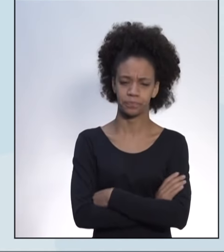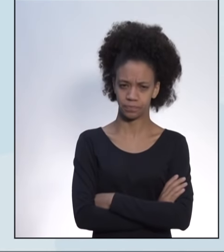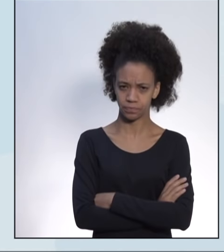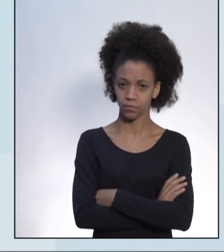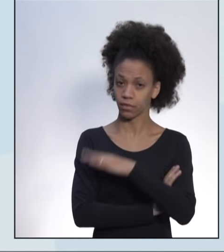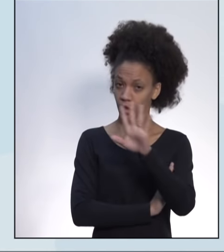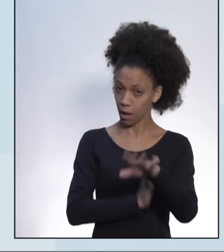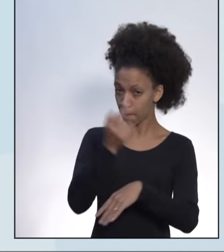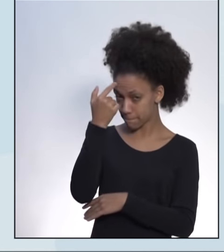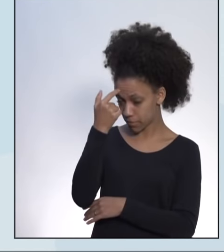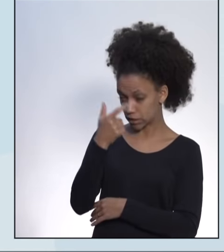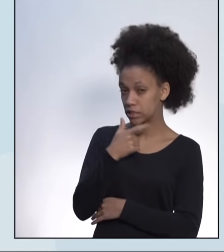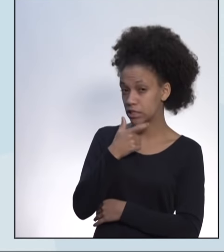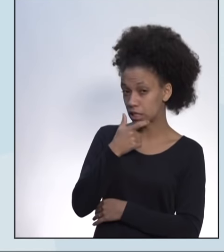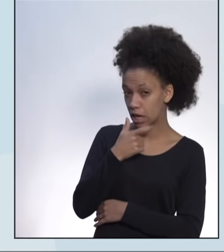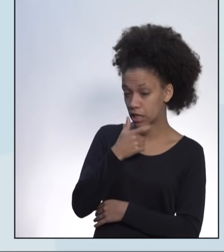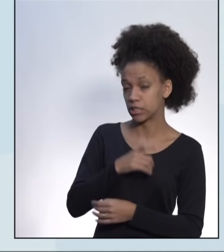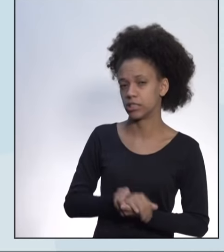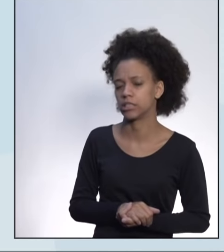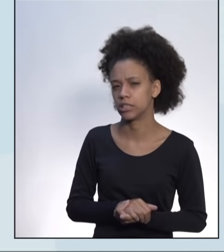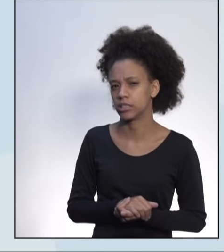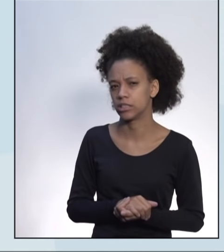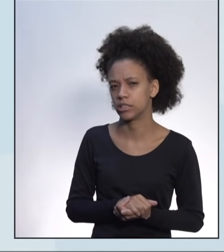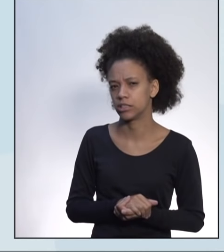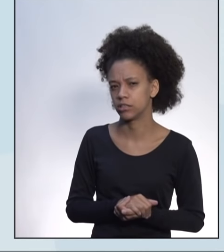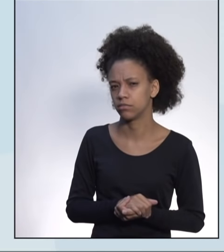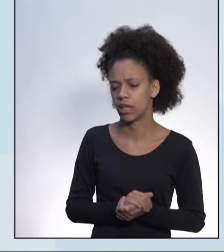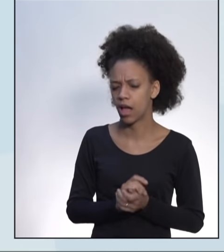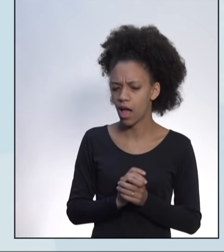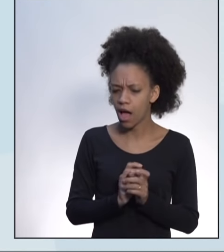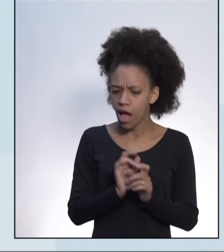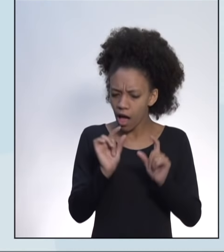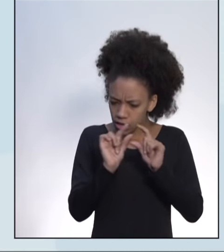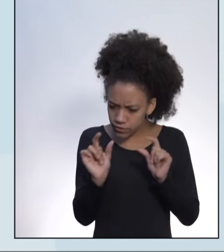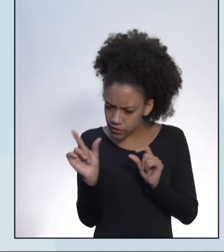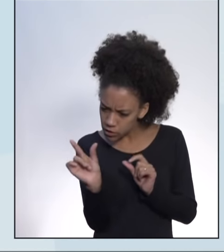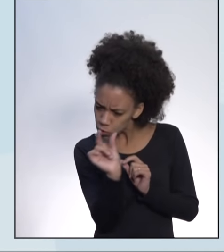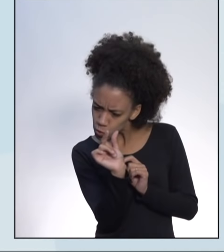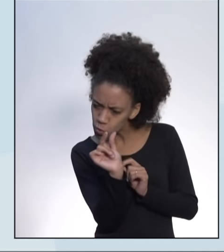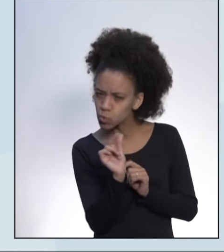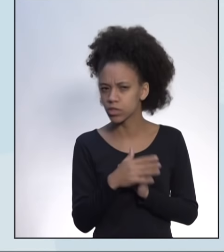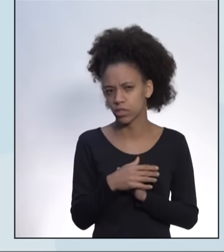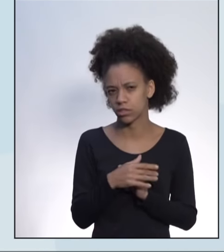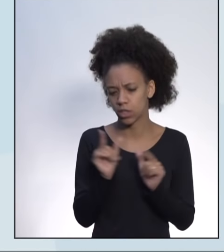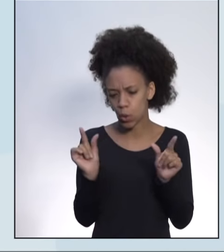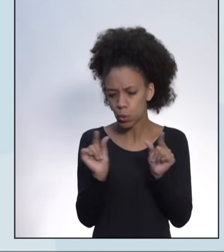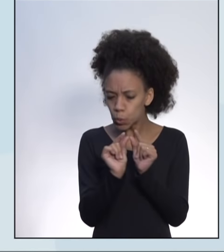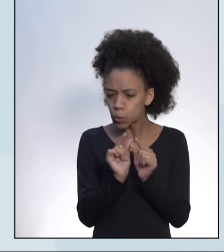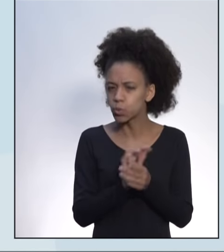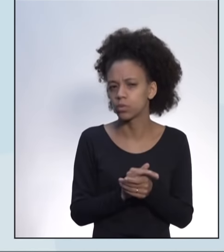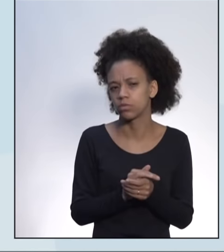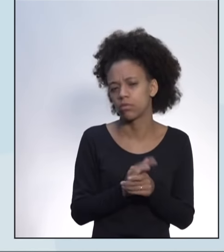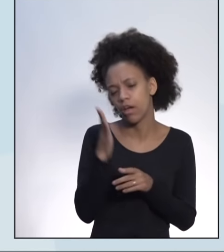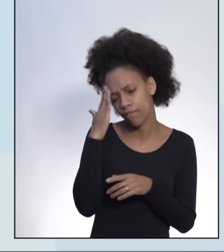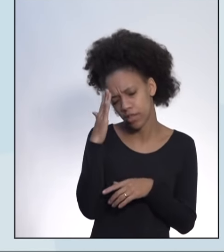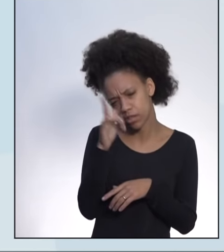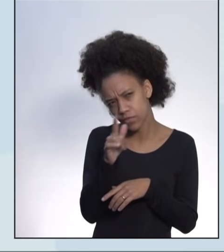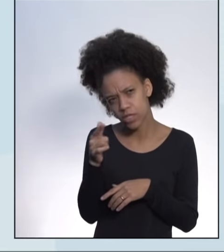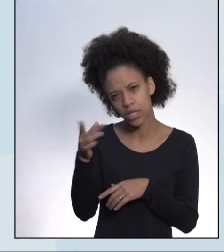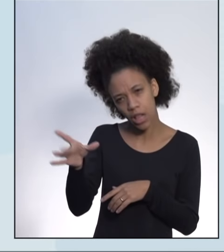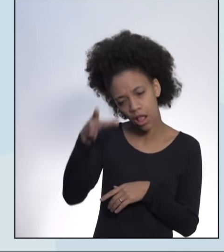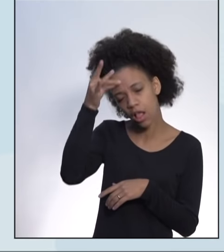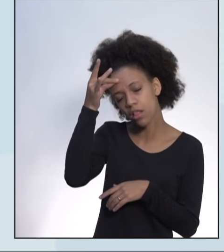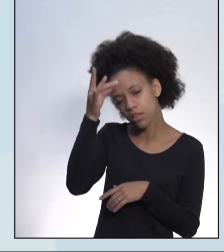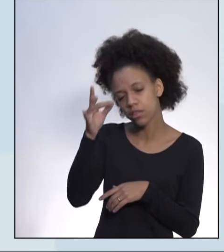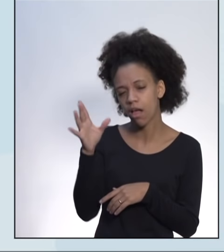pensa em inglês as frases são curtas as frases curtas vão fazer com que vocês